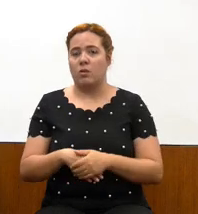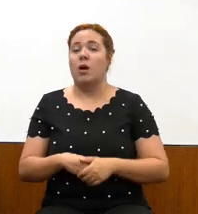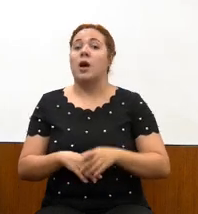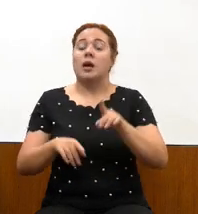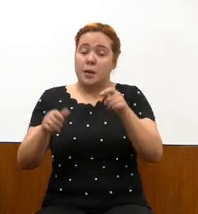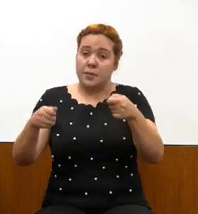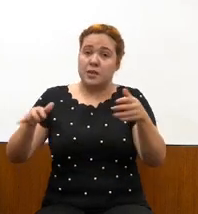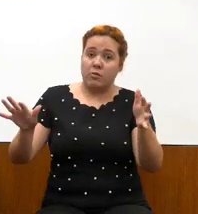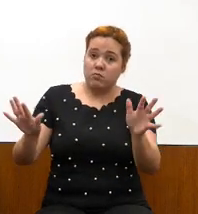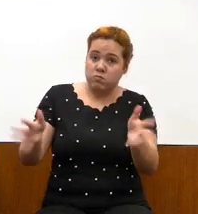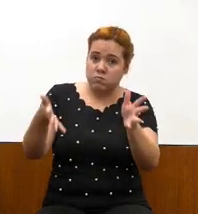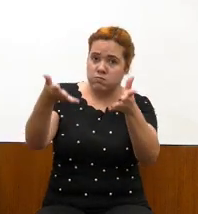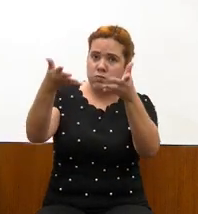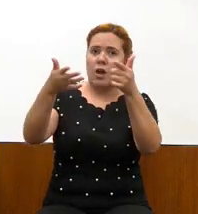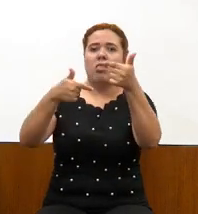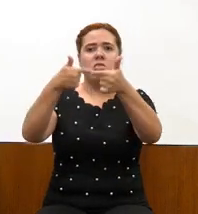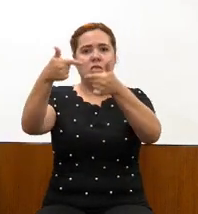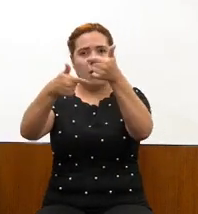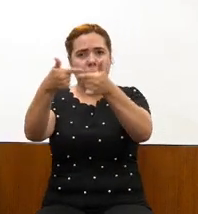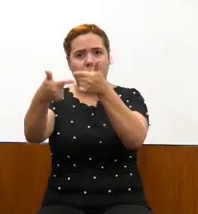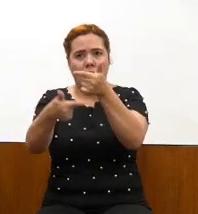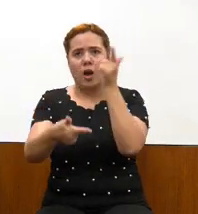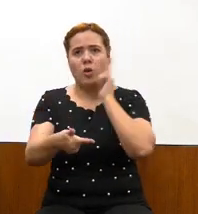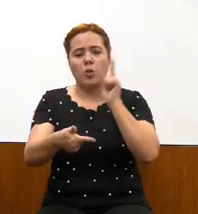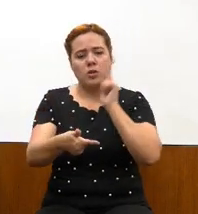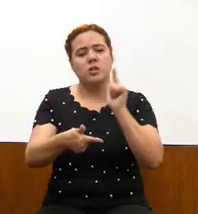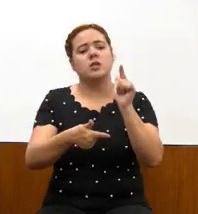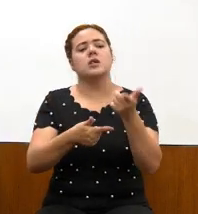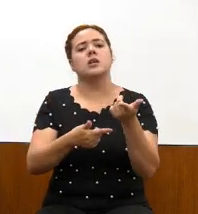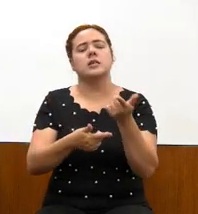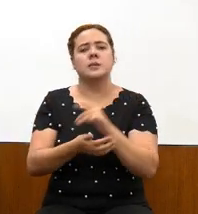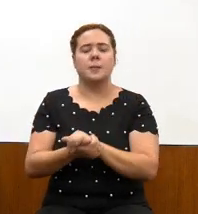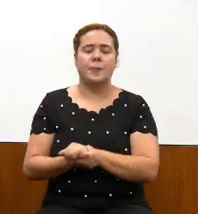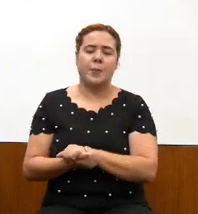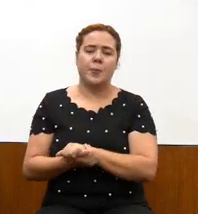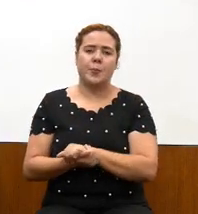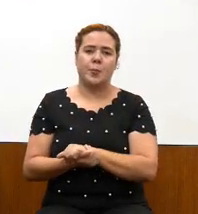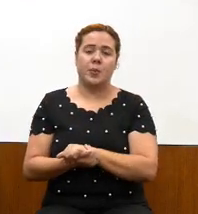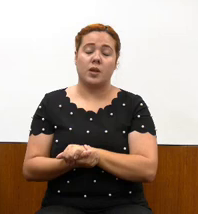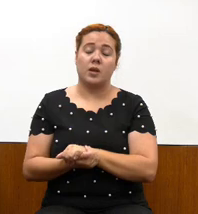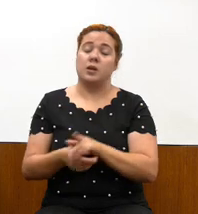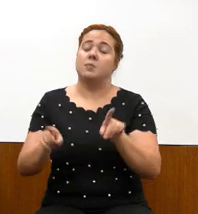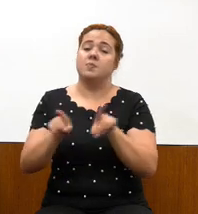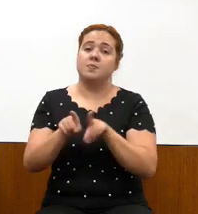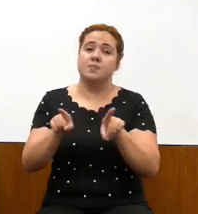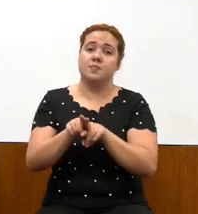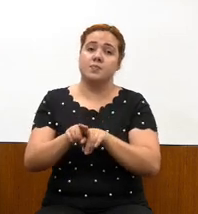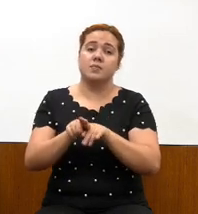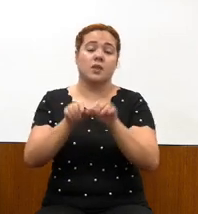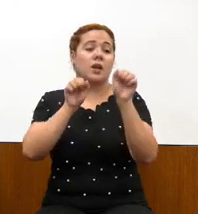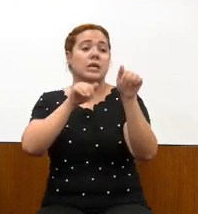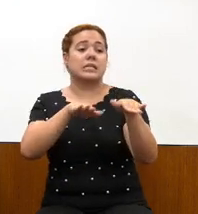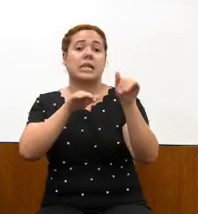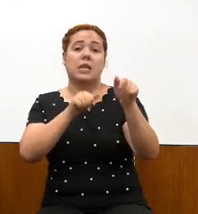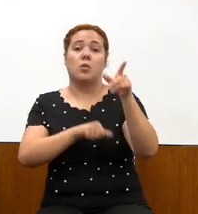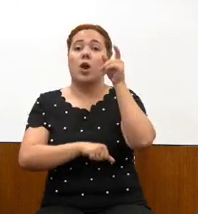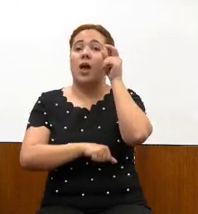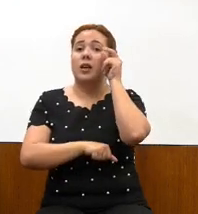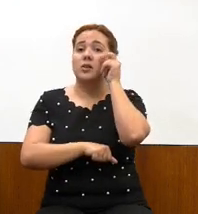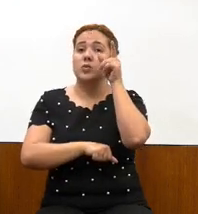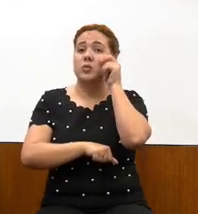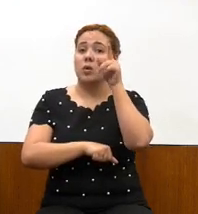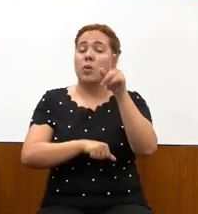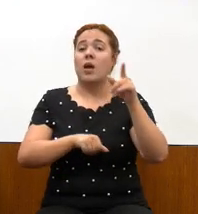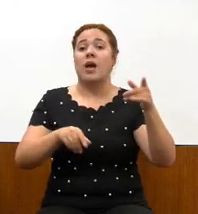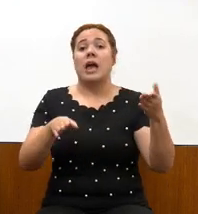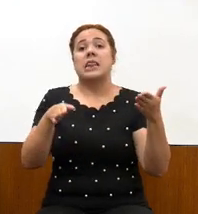promover oportunidades no mercado de trabalho. Em consonância com o Setembro Azul, discutimos a relevância